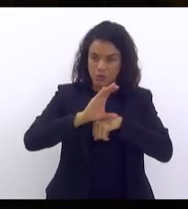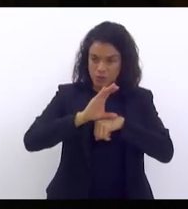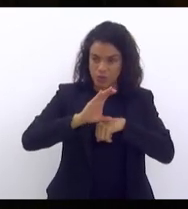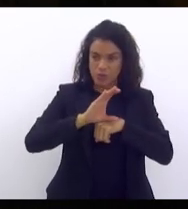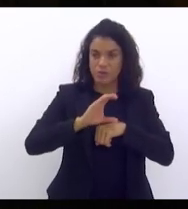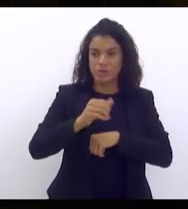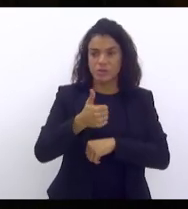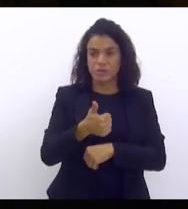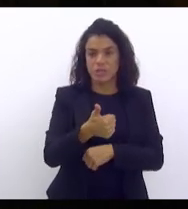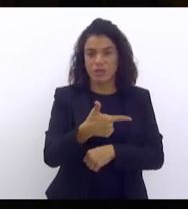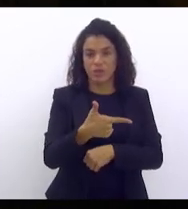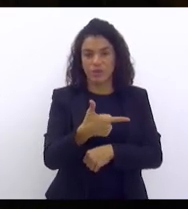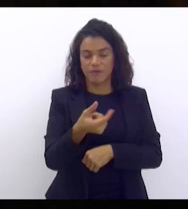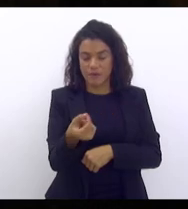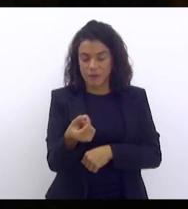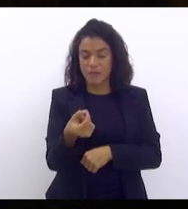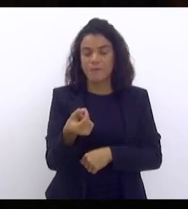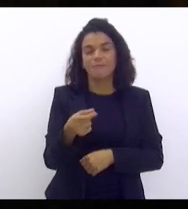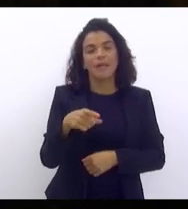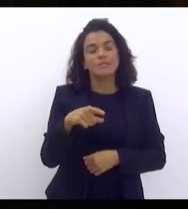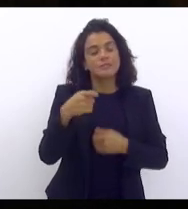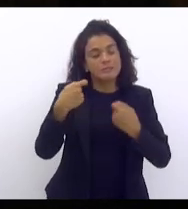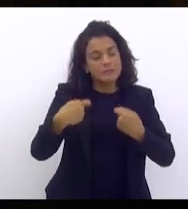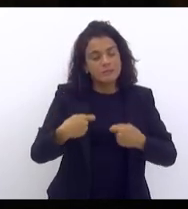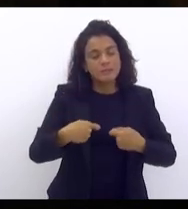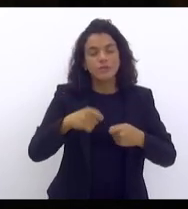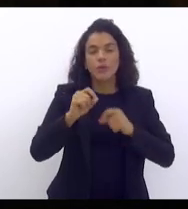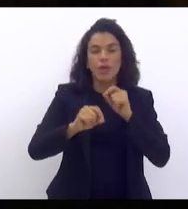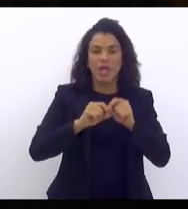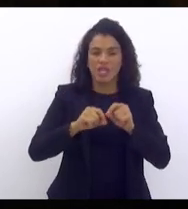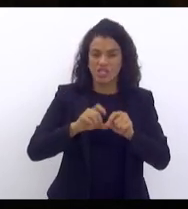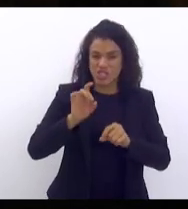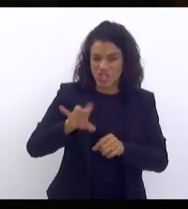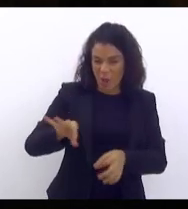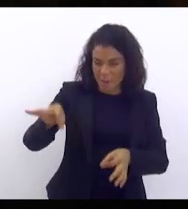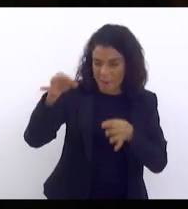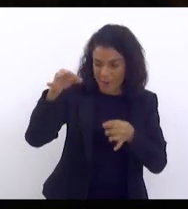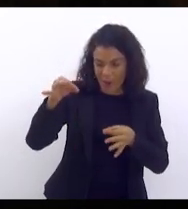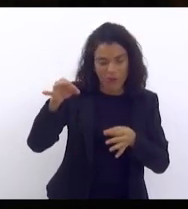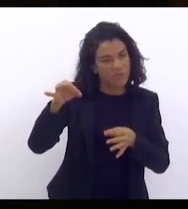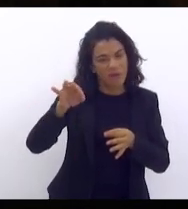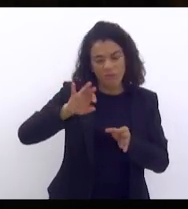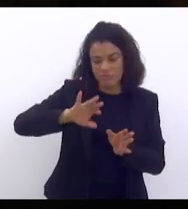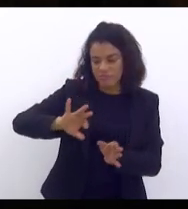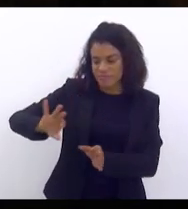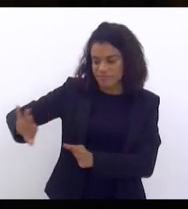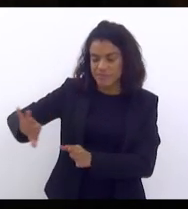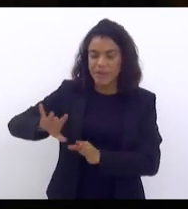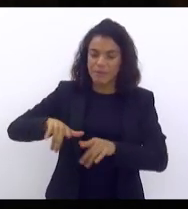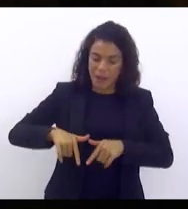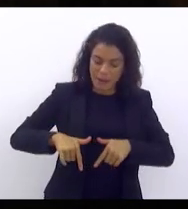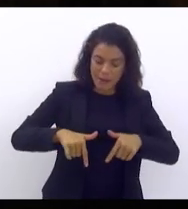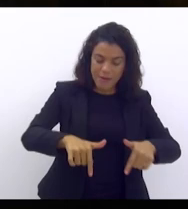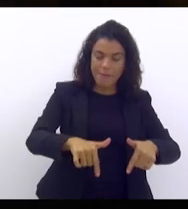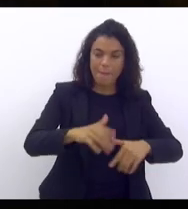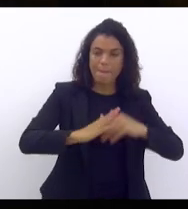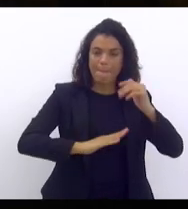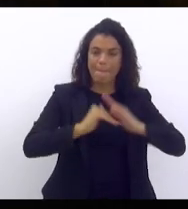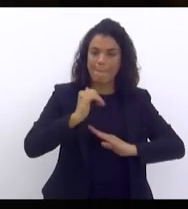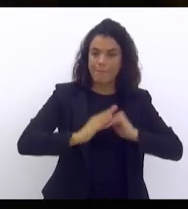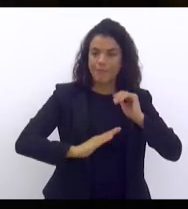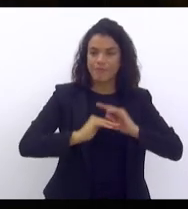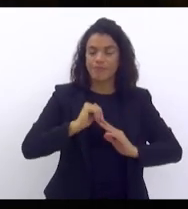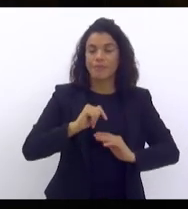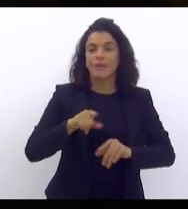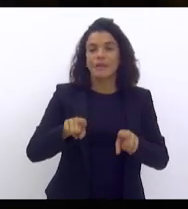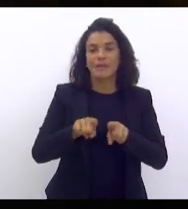emenda constitucional 120, e a gente precisa que, de fato, também não fique só no papel. E eu quero aproveitar a oportunidade aqui para denunciar que